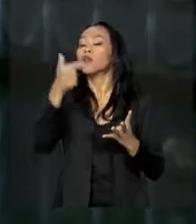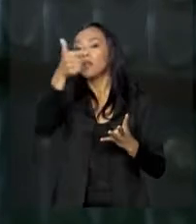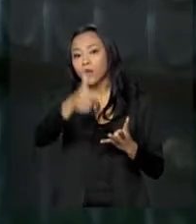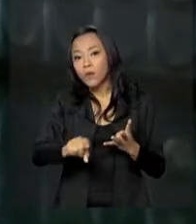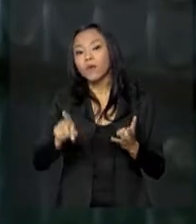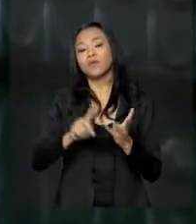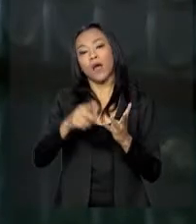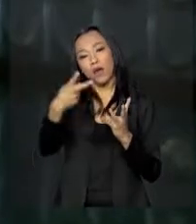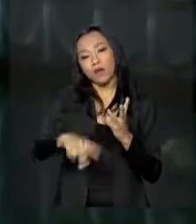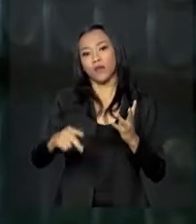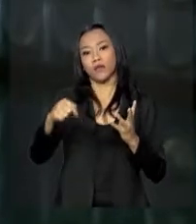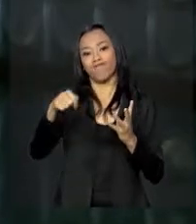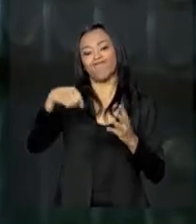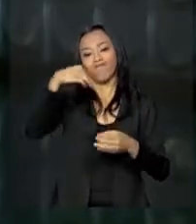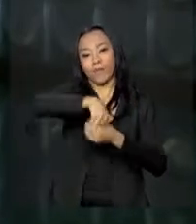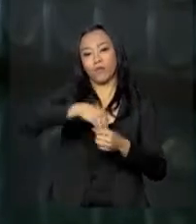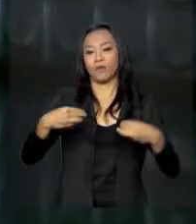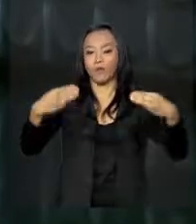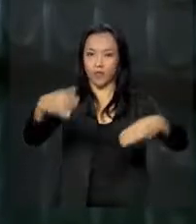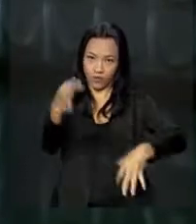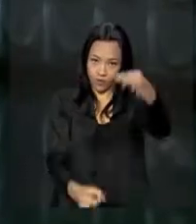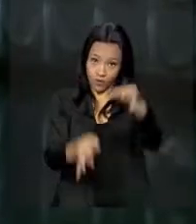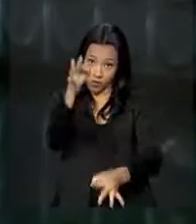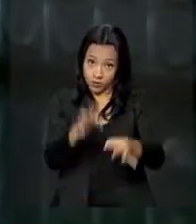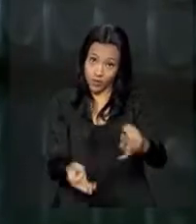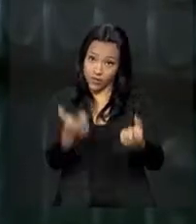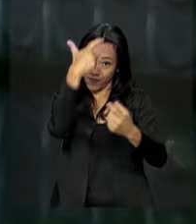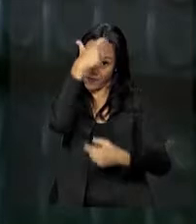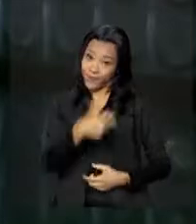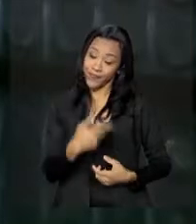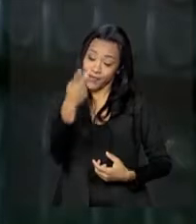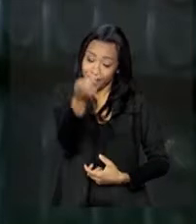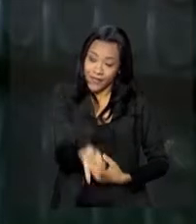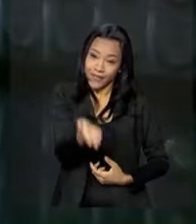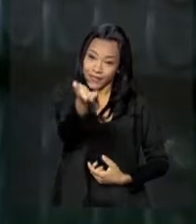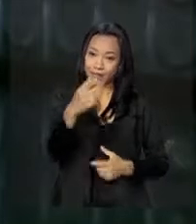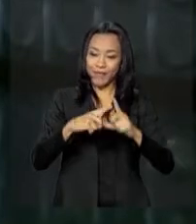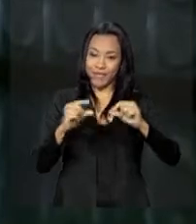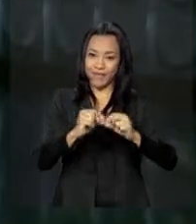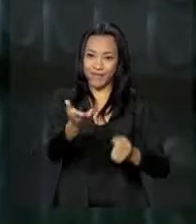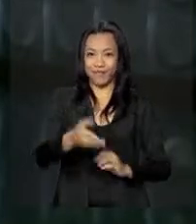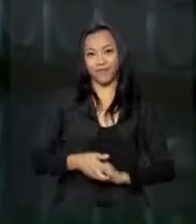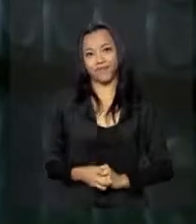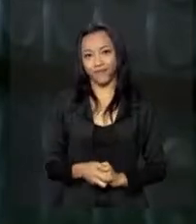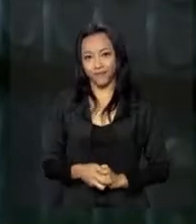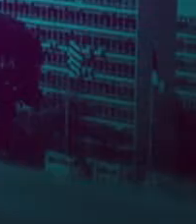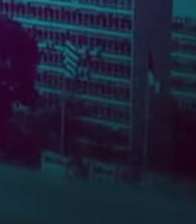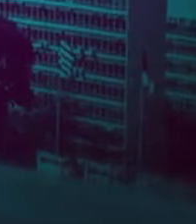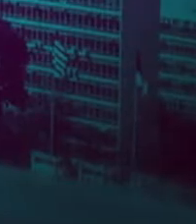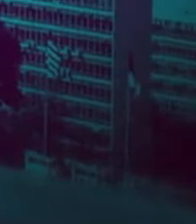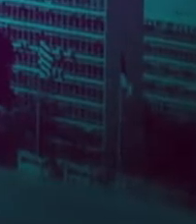sac do ministério da justiça luciana collares de holanda de brasília